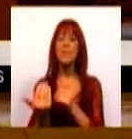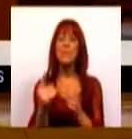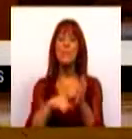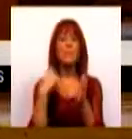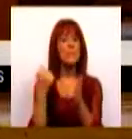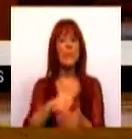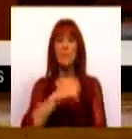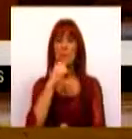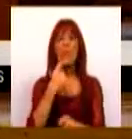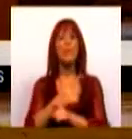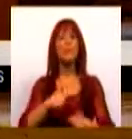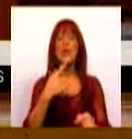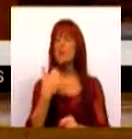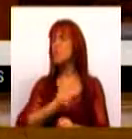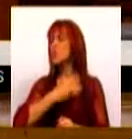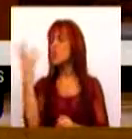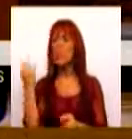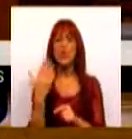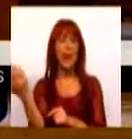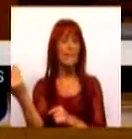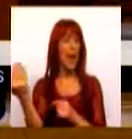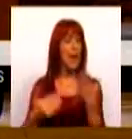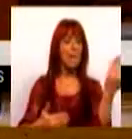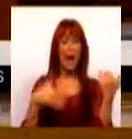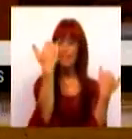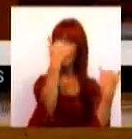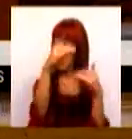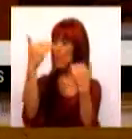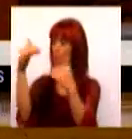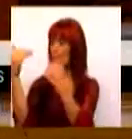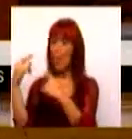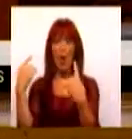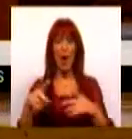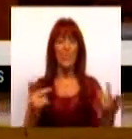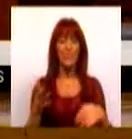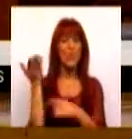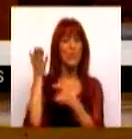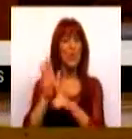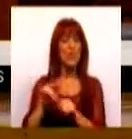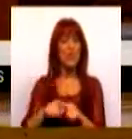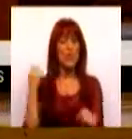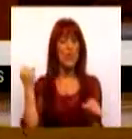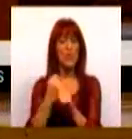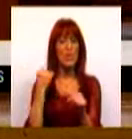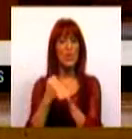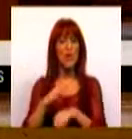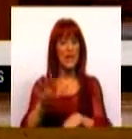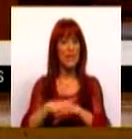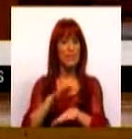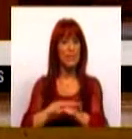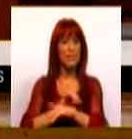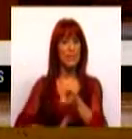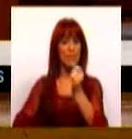Incompleto porque são muitas as insuficiências e os constrangimentos, por exemplo, no desempenho das